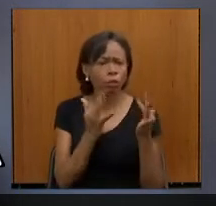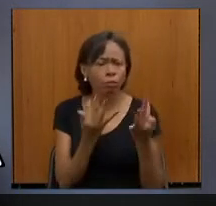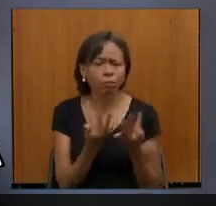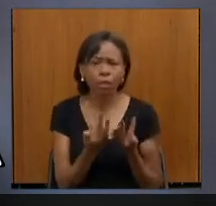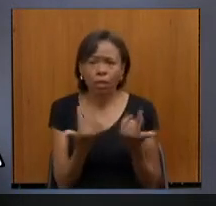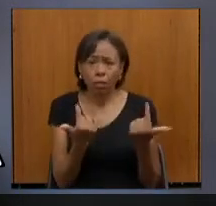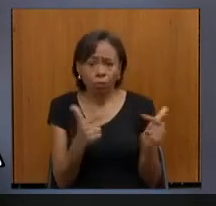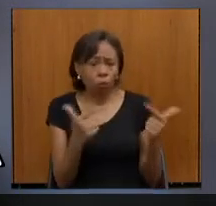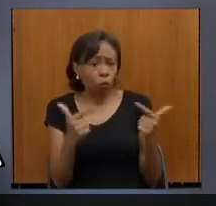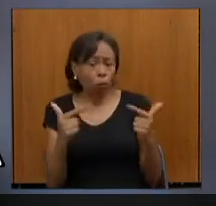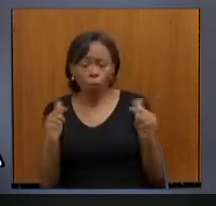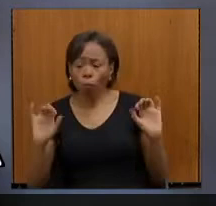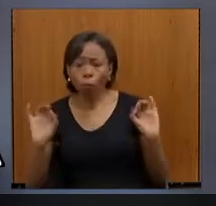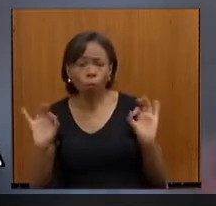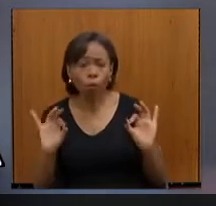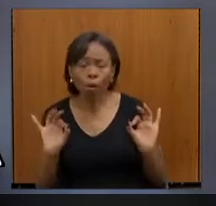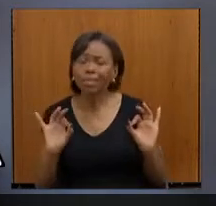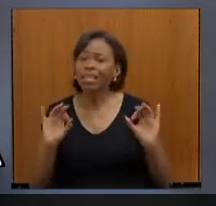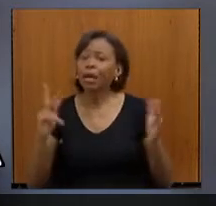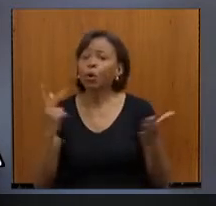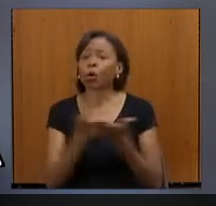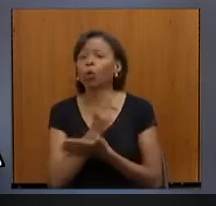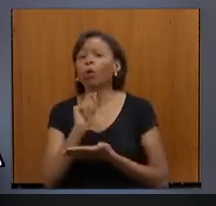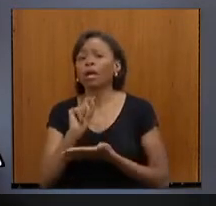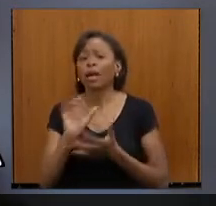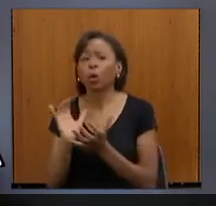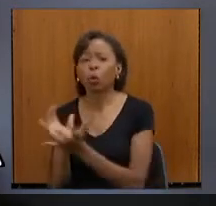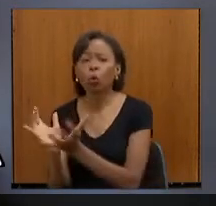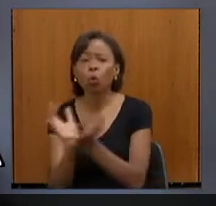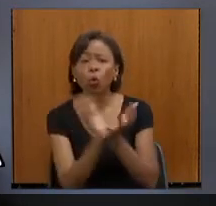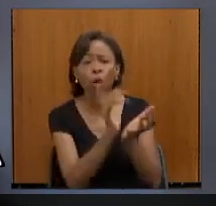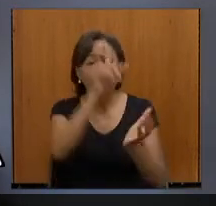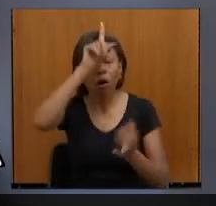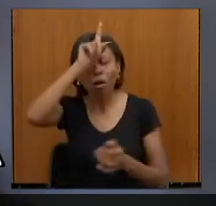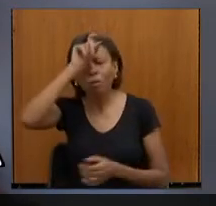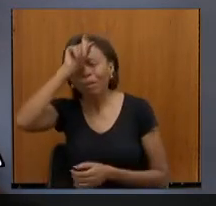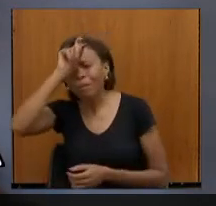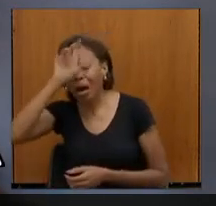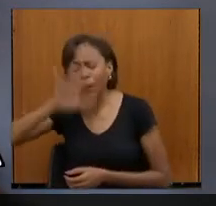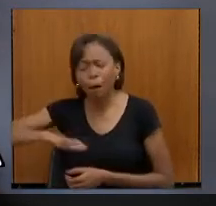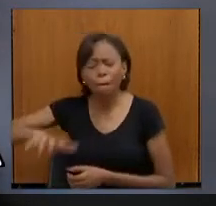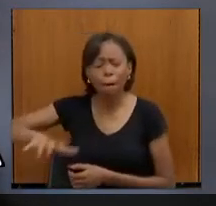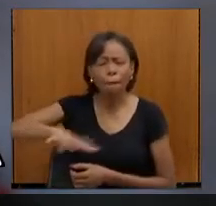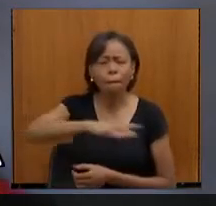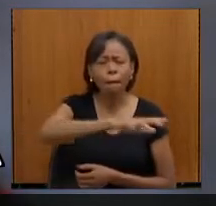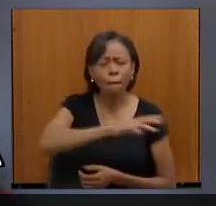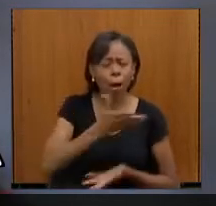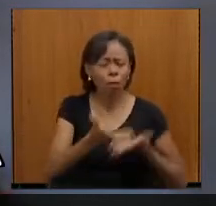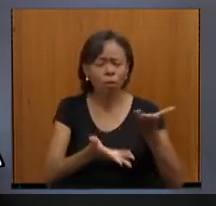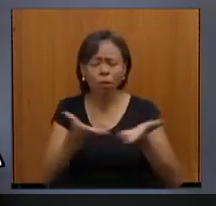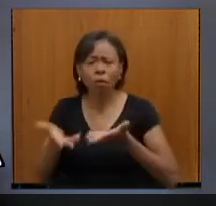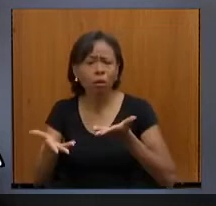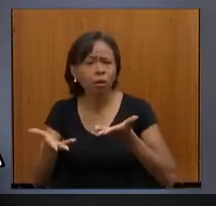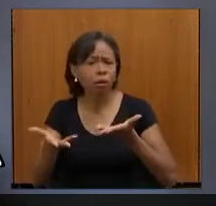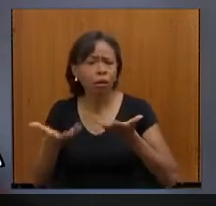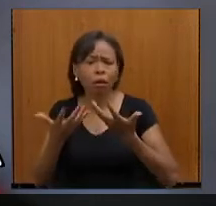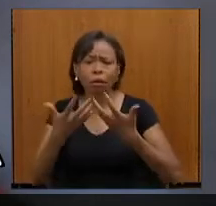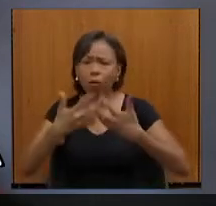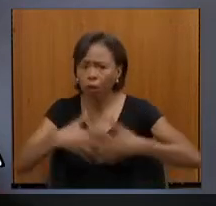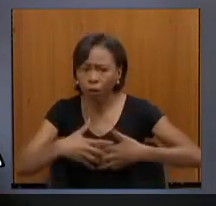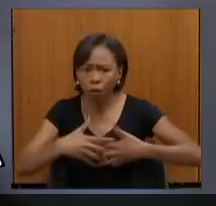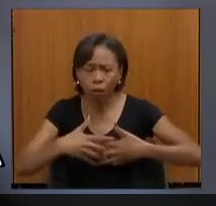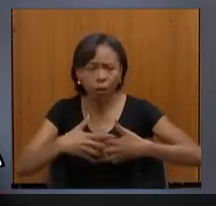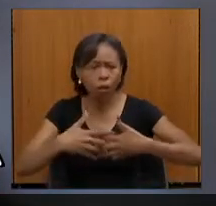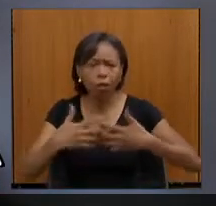cadeia hospitalar, toda a regulação hospitalar, todo encadeamento de referência não funciona, porque